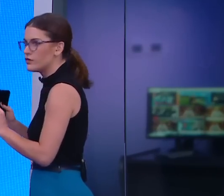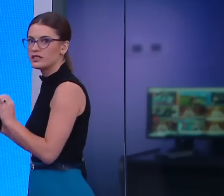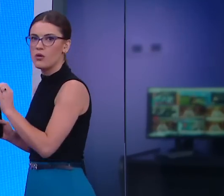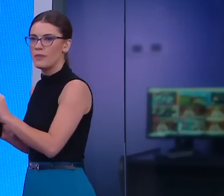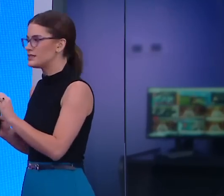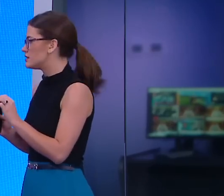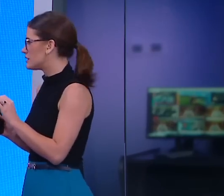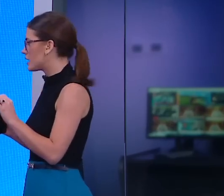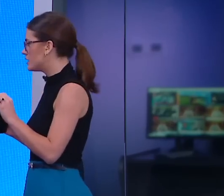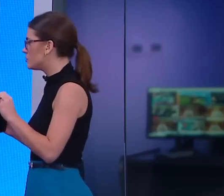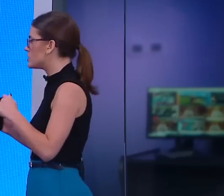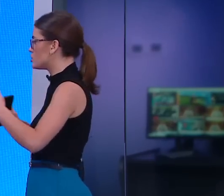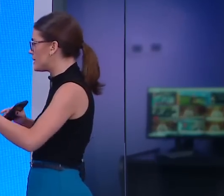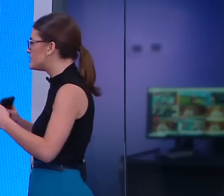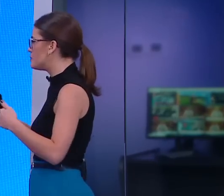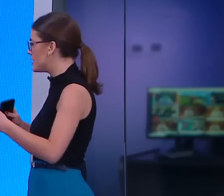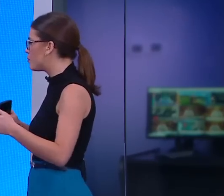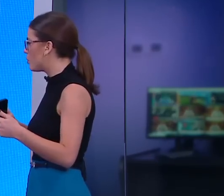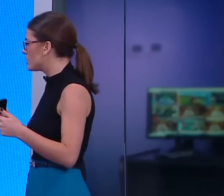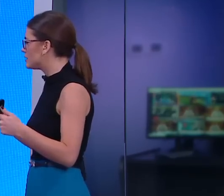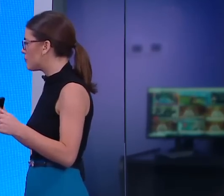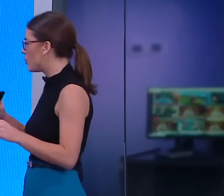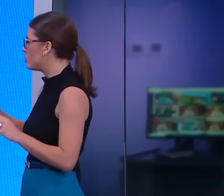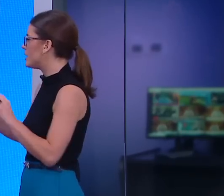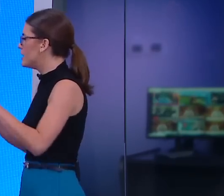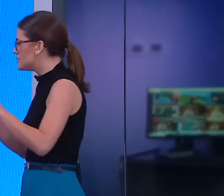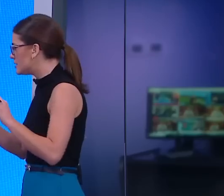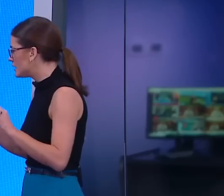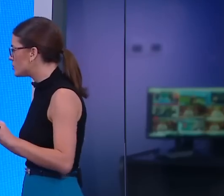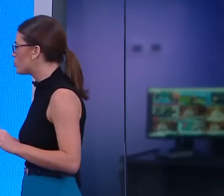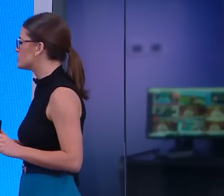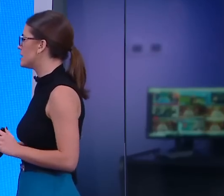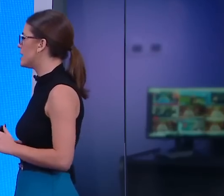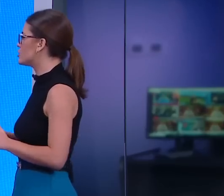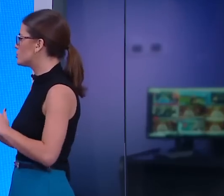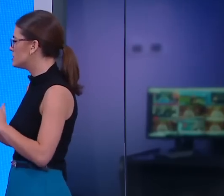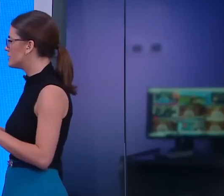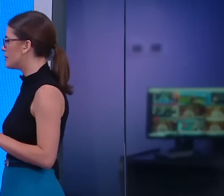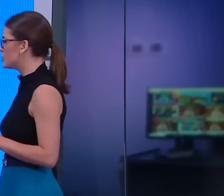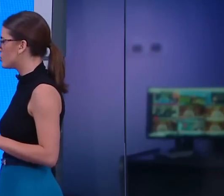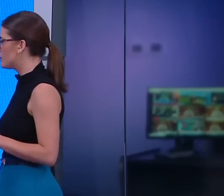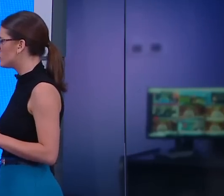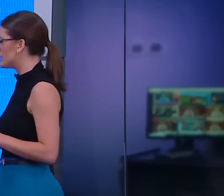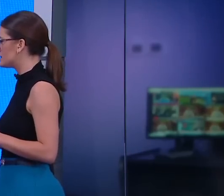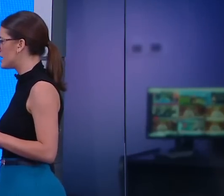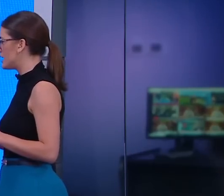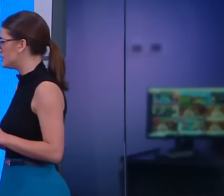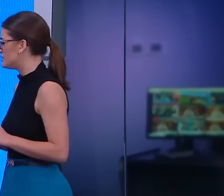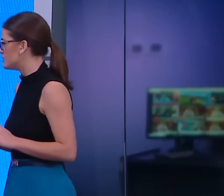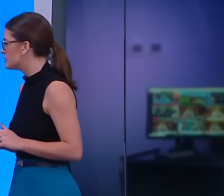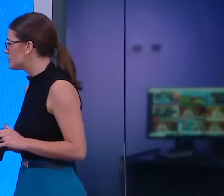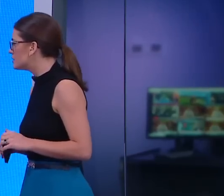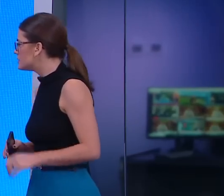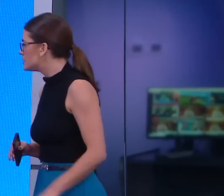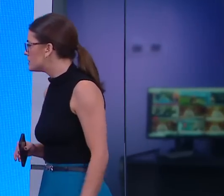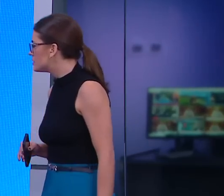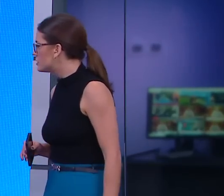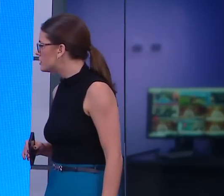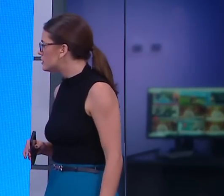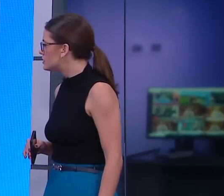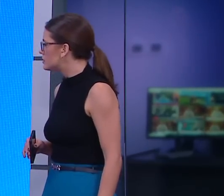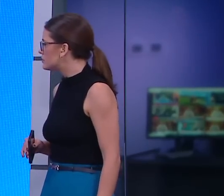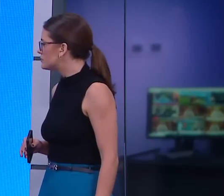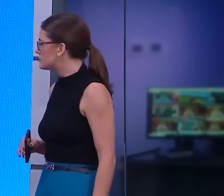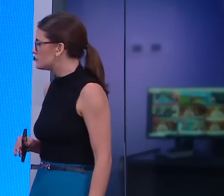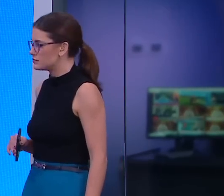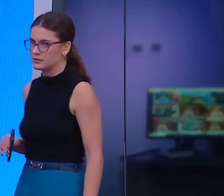ouvir para o que você começa destacando e a gente vai nesse ping pong tá bom é citando alguns trechos e também te ouvindo nessa análise Bora lá